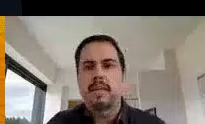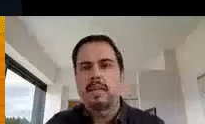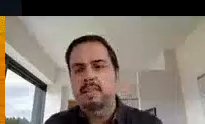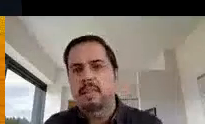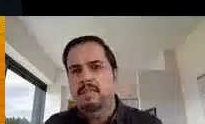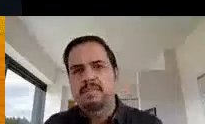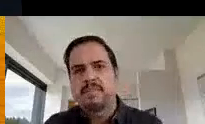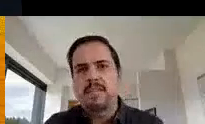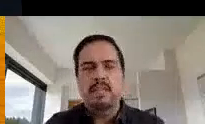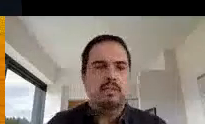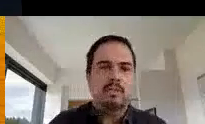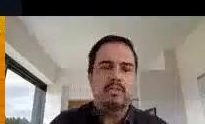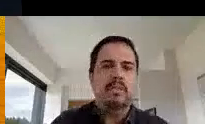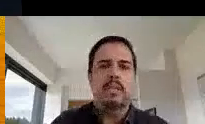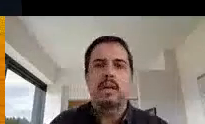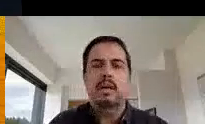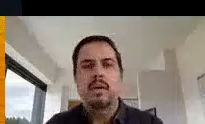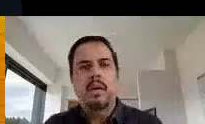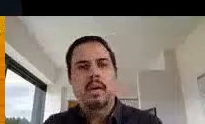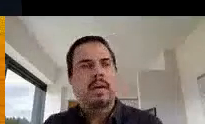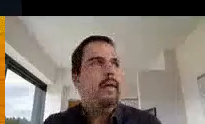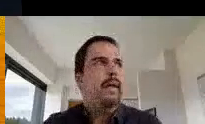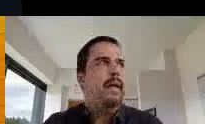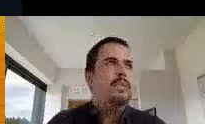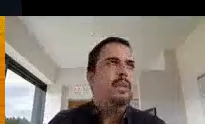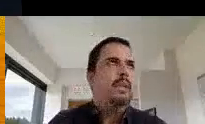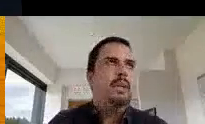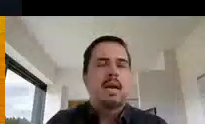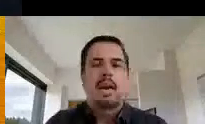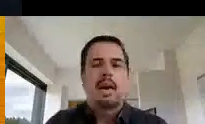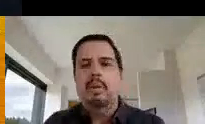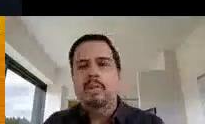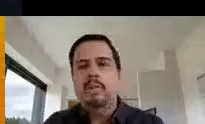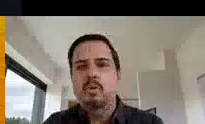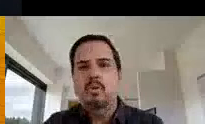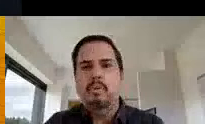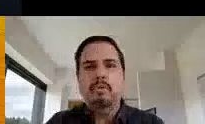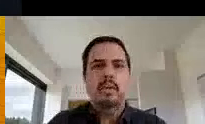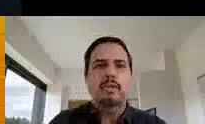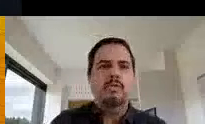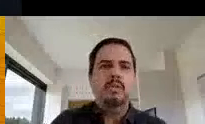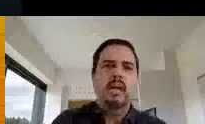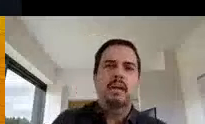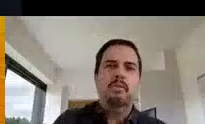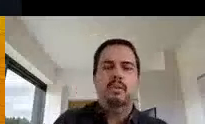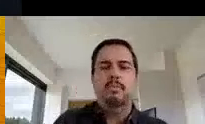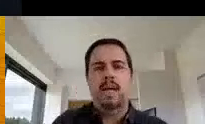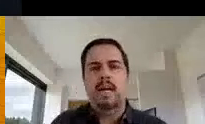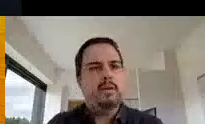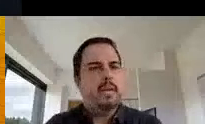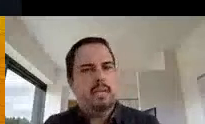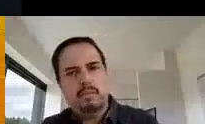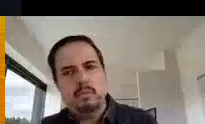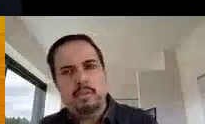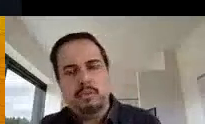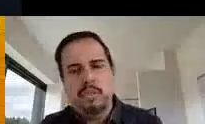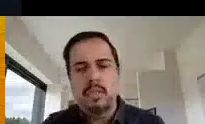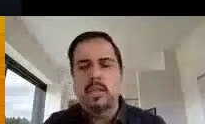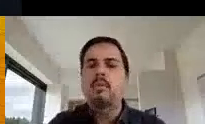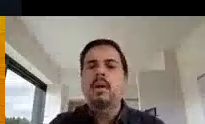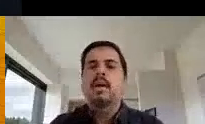no marketplace está na transformação digital. Aí você automatizou um processo interno no Sebrae e fala